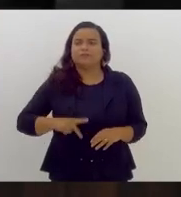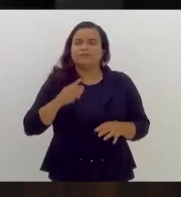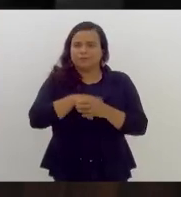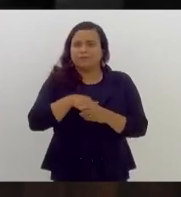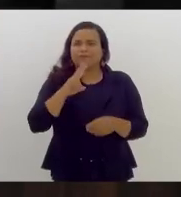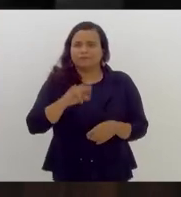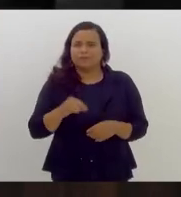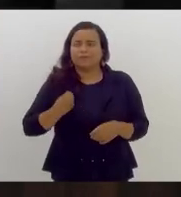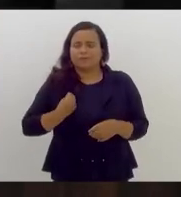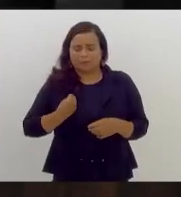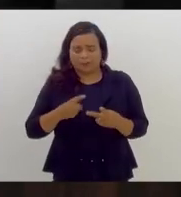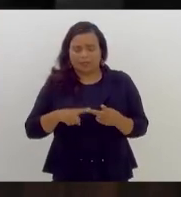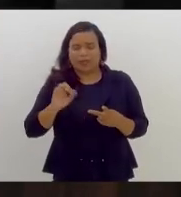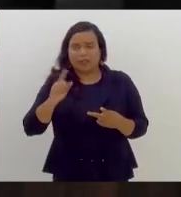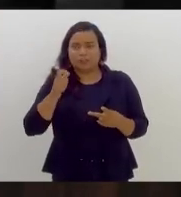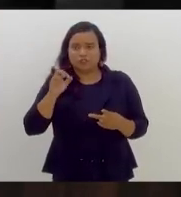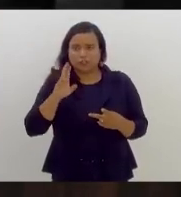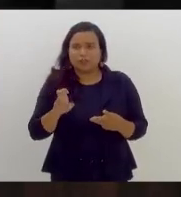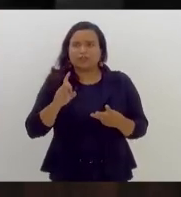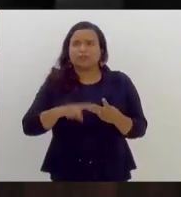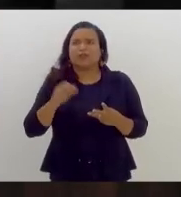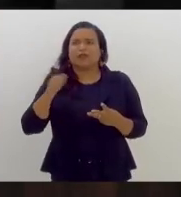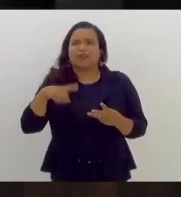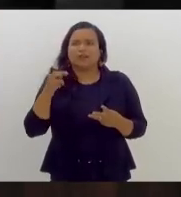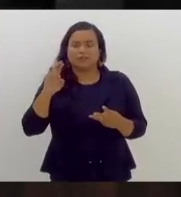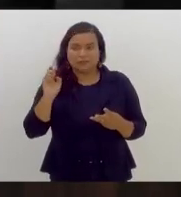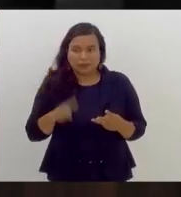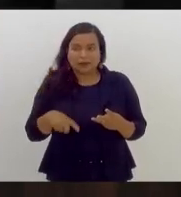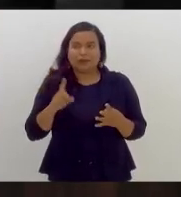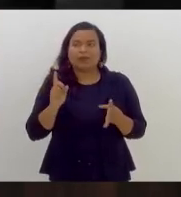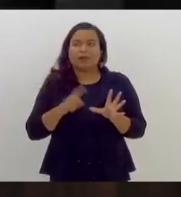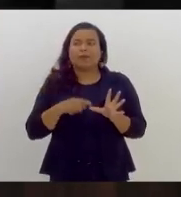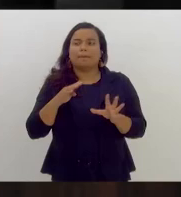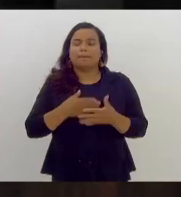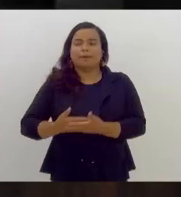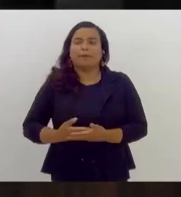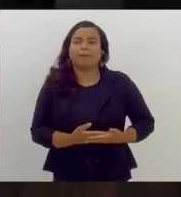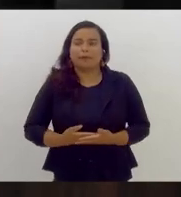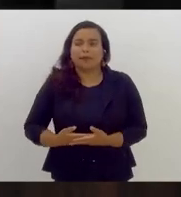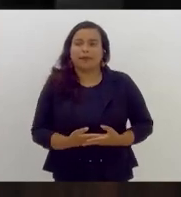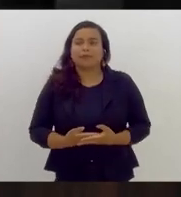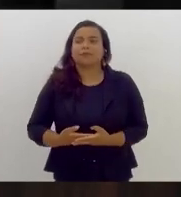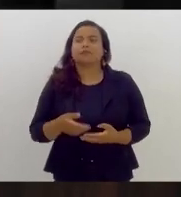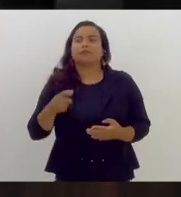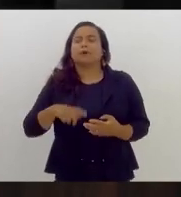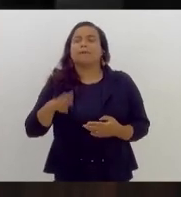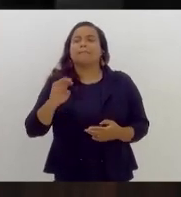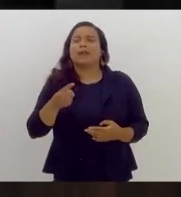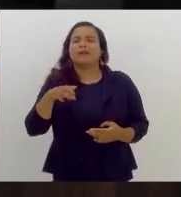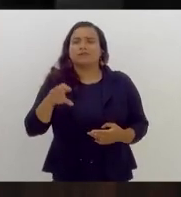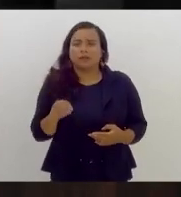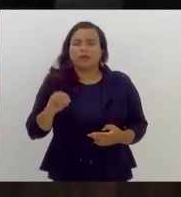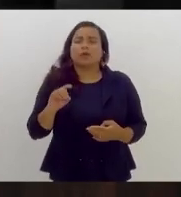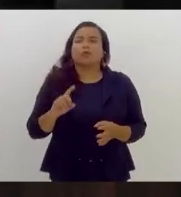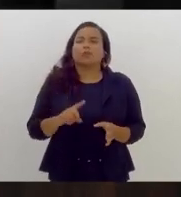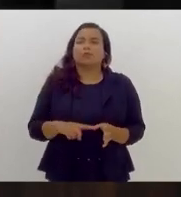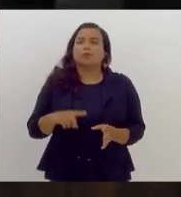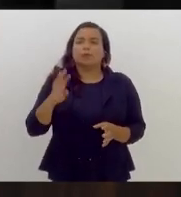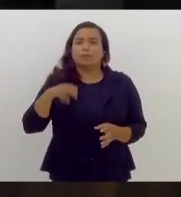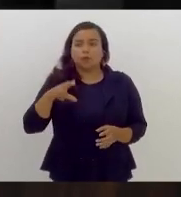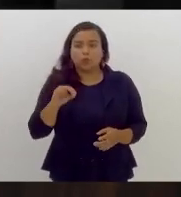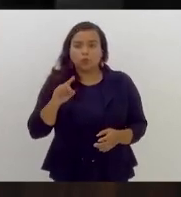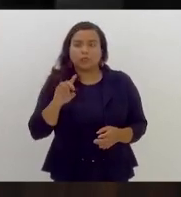Alexandre Knoploch, deputado André Correia, deputado Bebeto, deputado Brazão, deputado